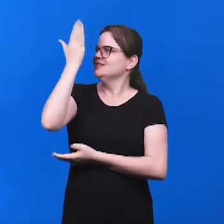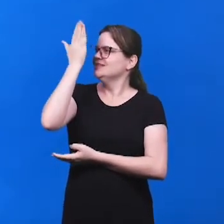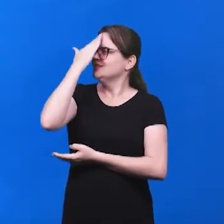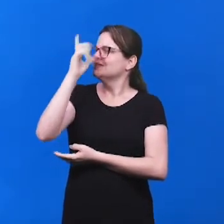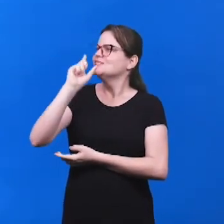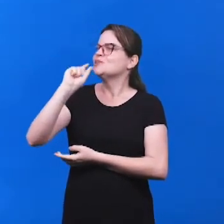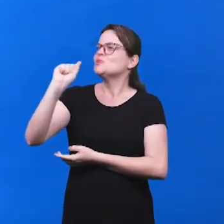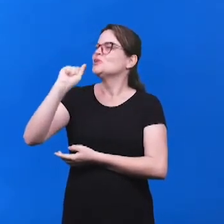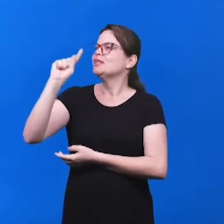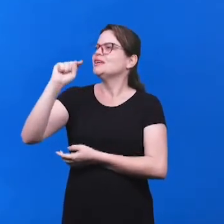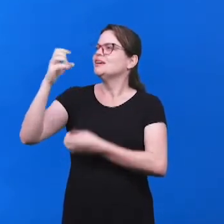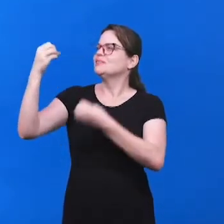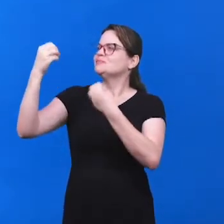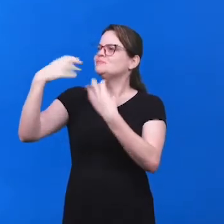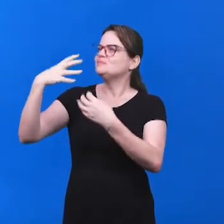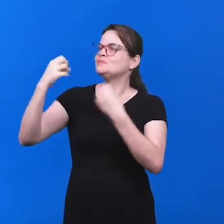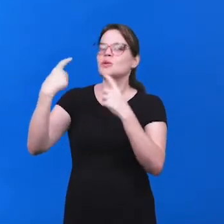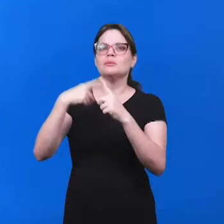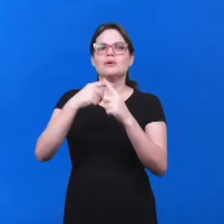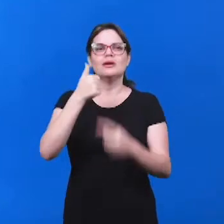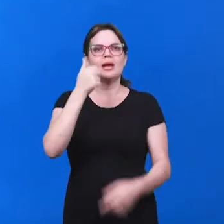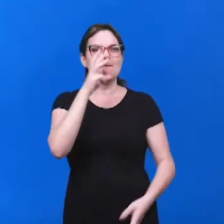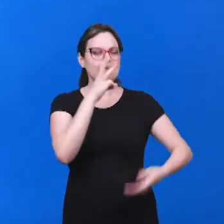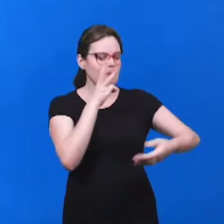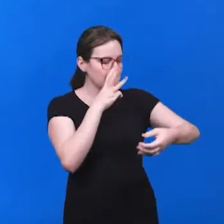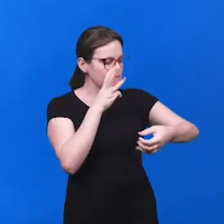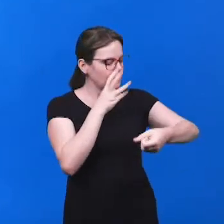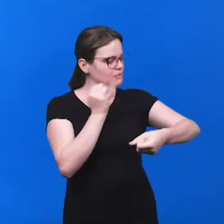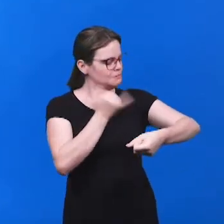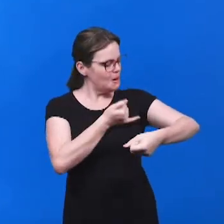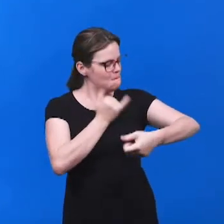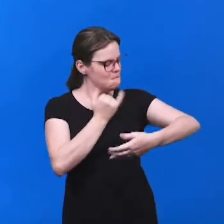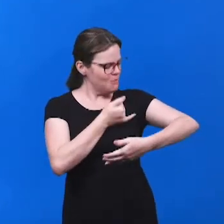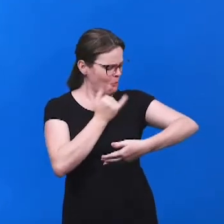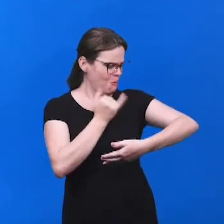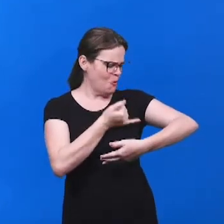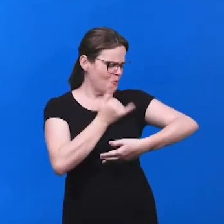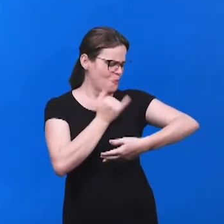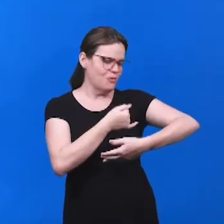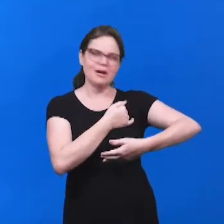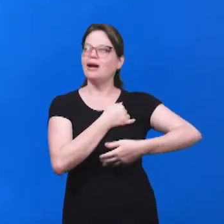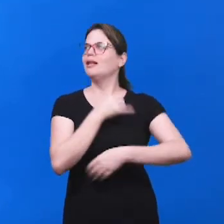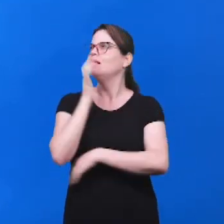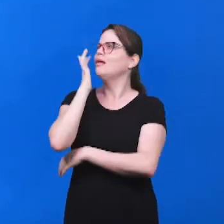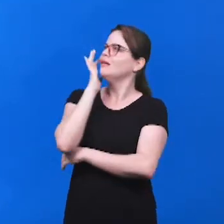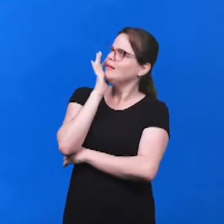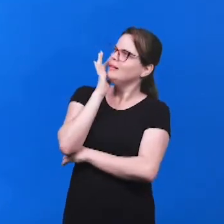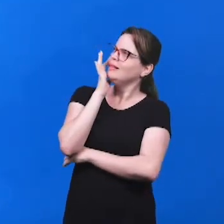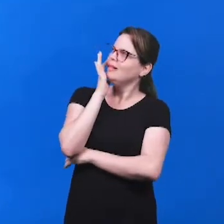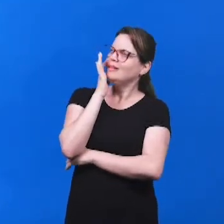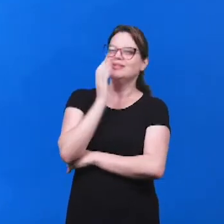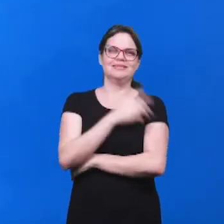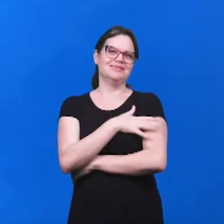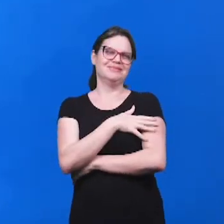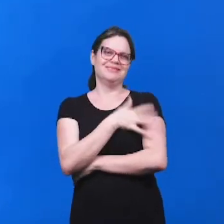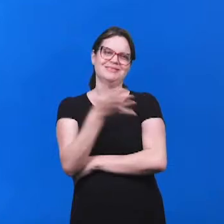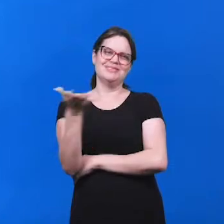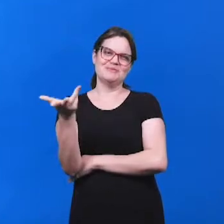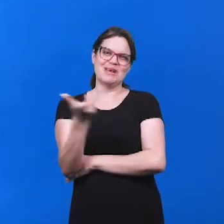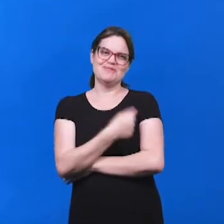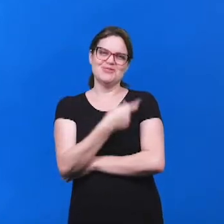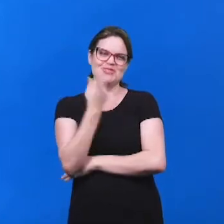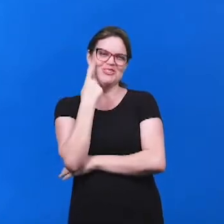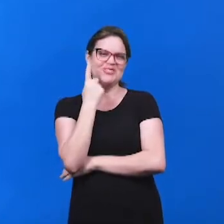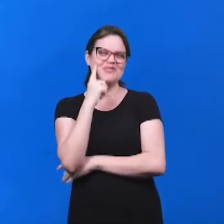Senhor, na maneira da mãe se dirigir a ela, o tempo todo atenta. Isso realmente é maravilhoso. Nós vemos os